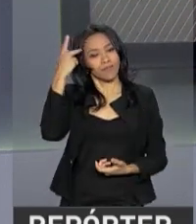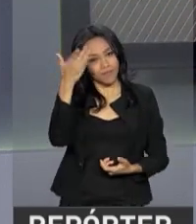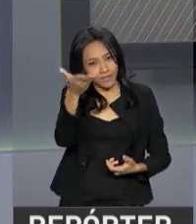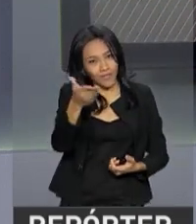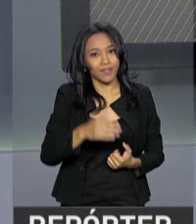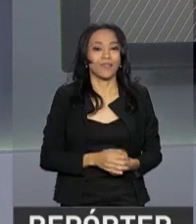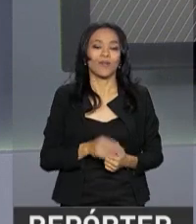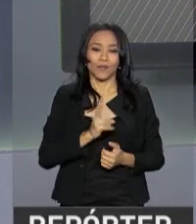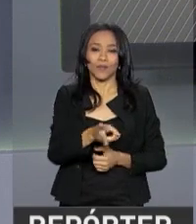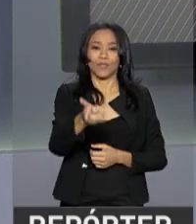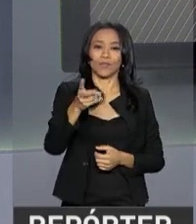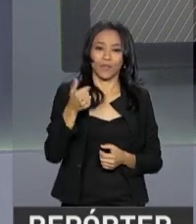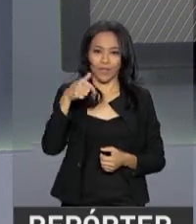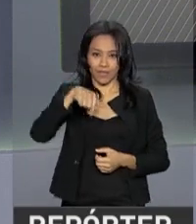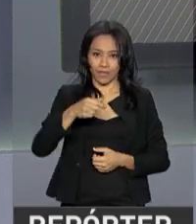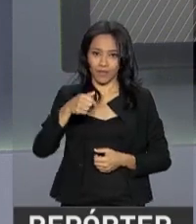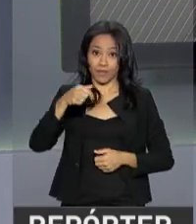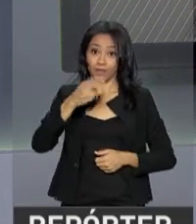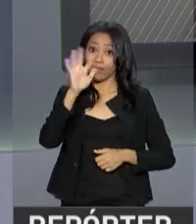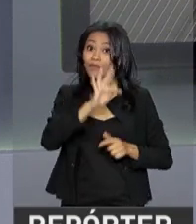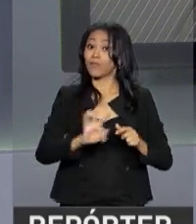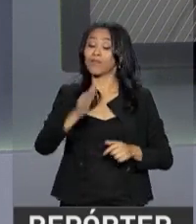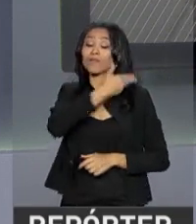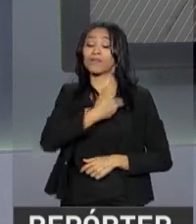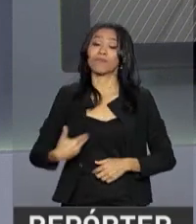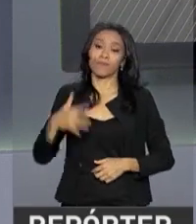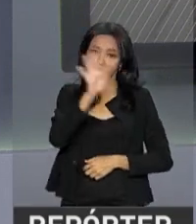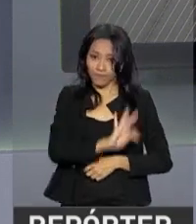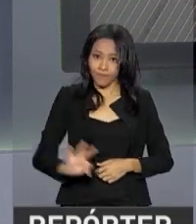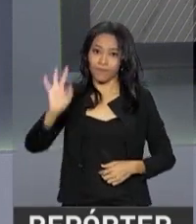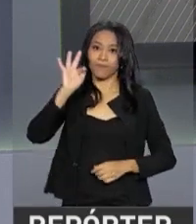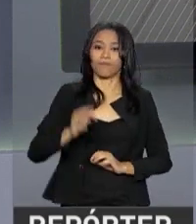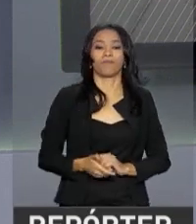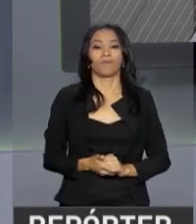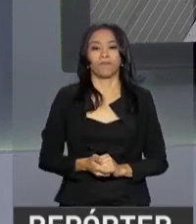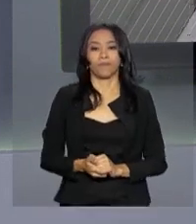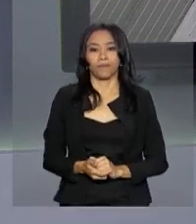continue com a gente aqui na nbr a tv do governo federal